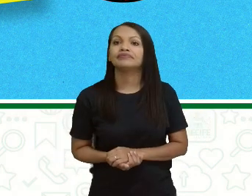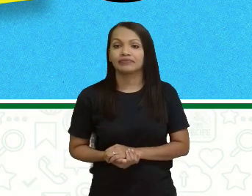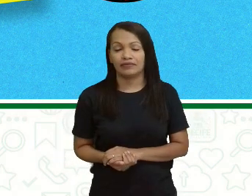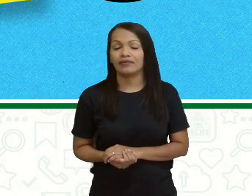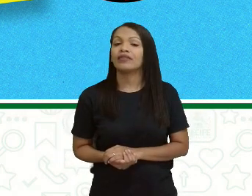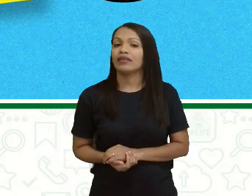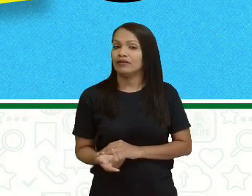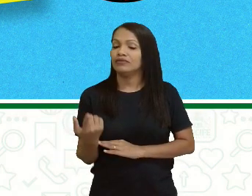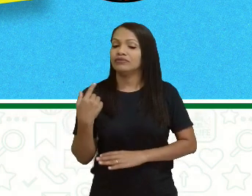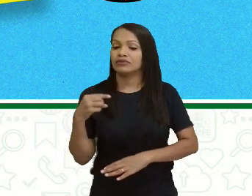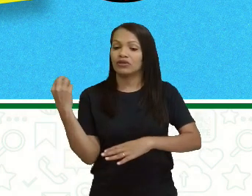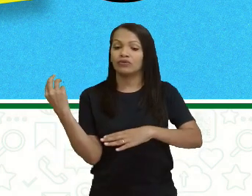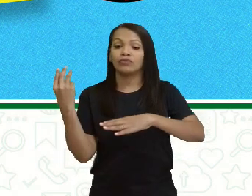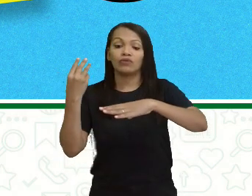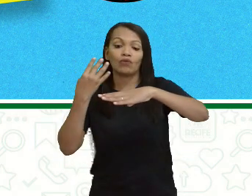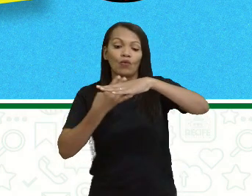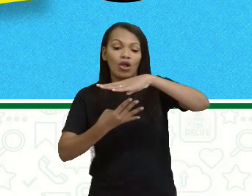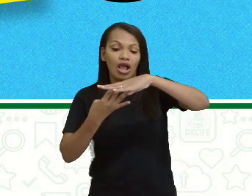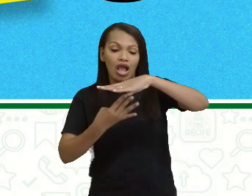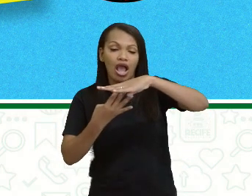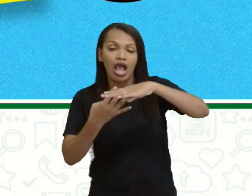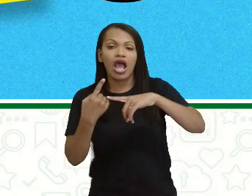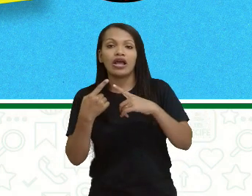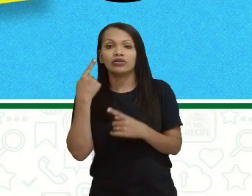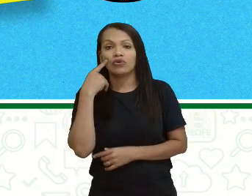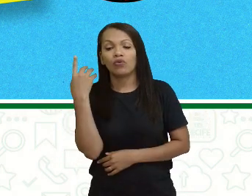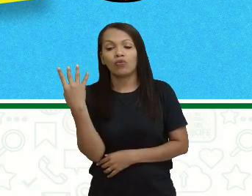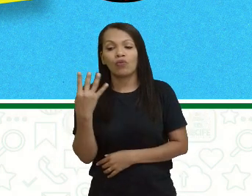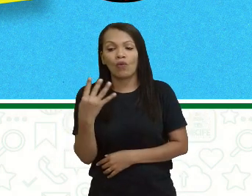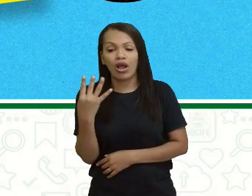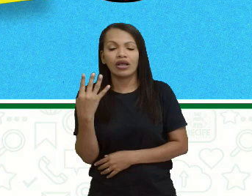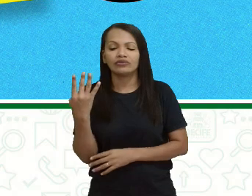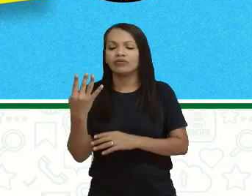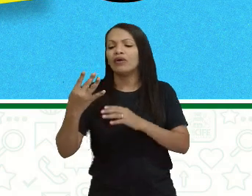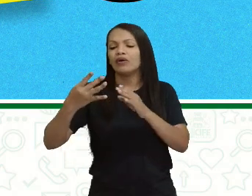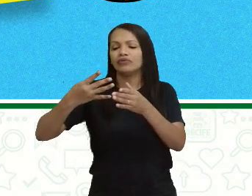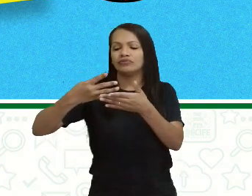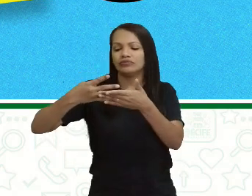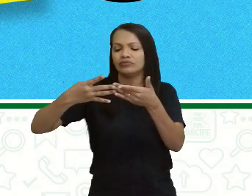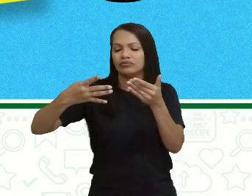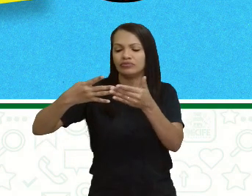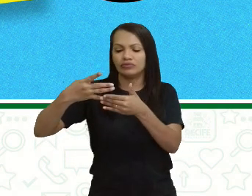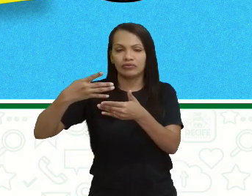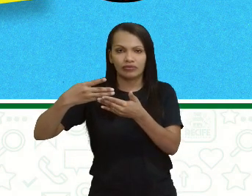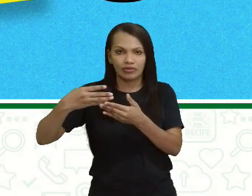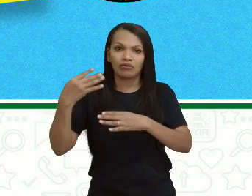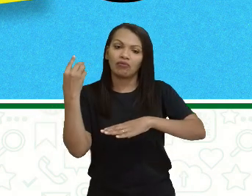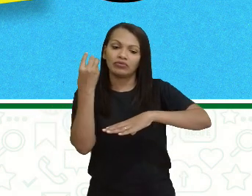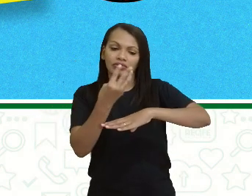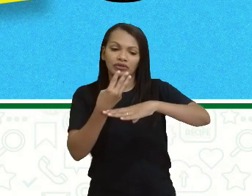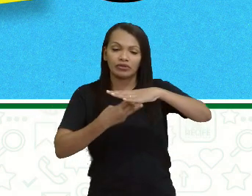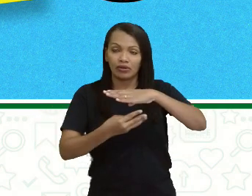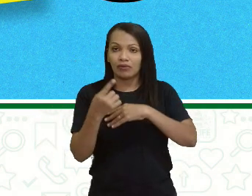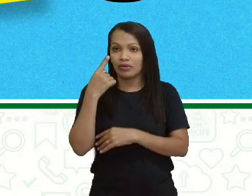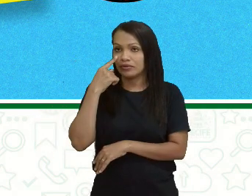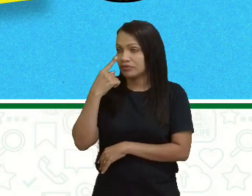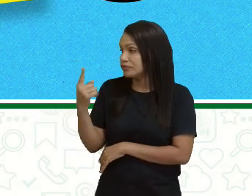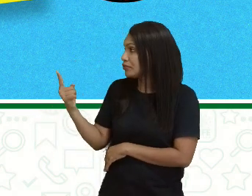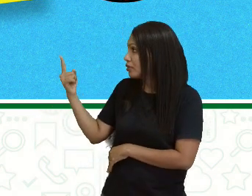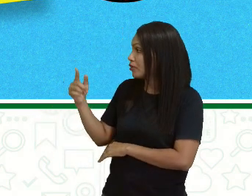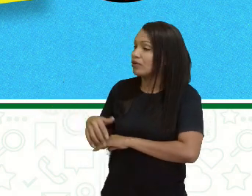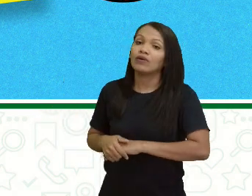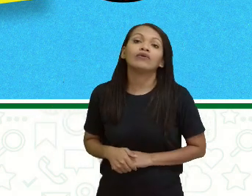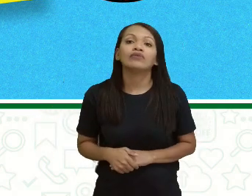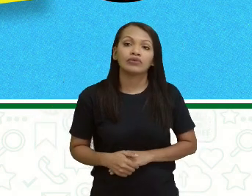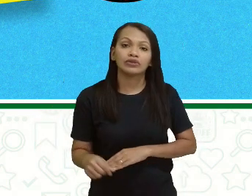tenho 3 partes pintadas. Eu tenho 2/3, eu tenho 3 partes e tenho 2 pintadas. E